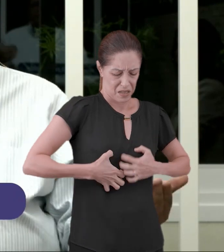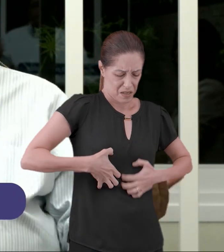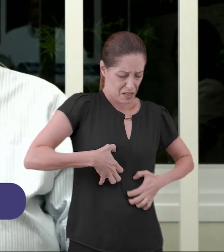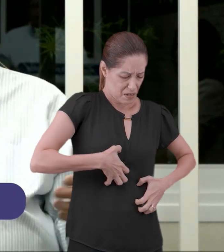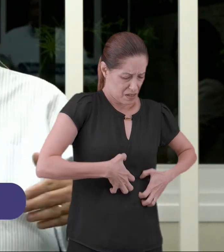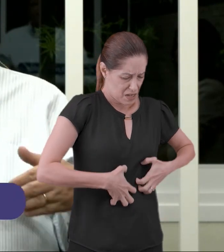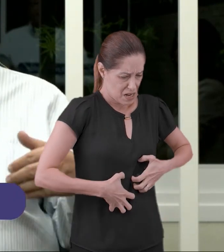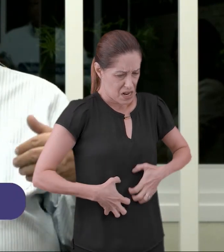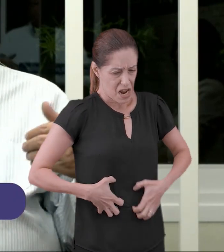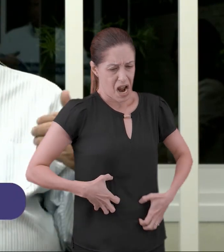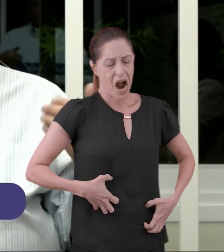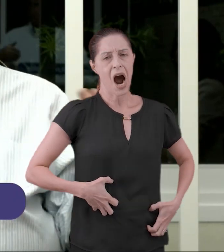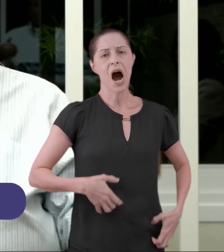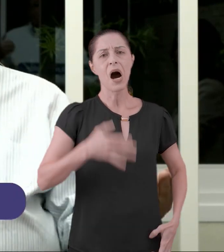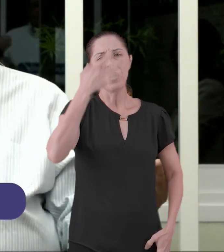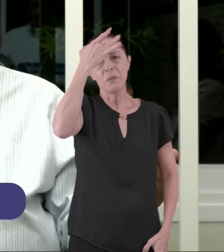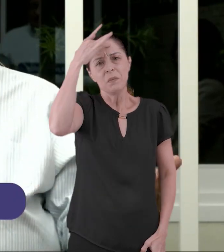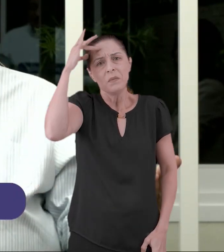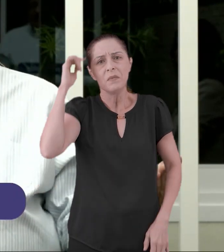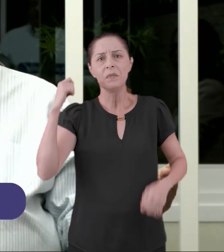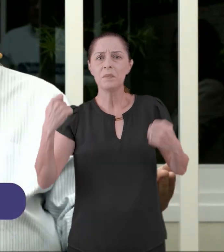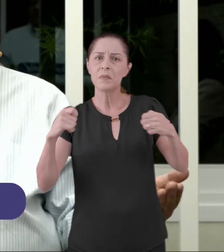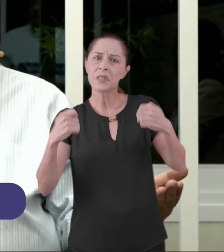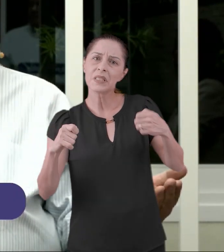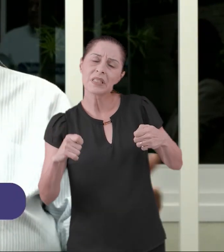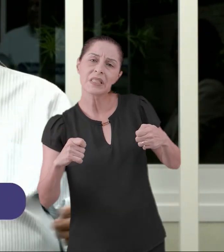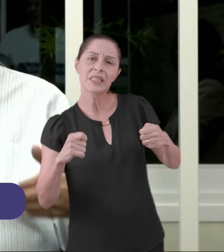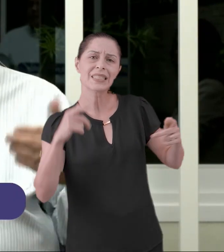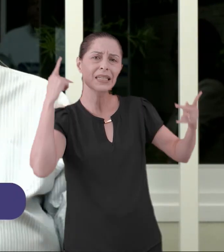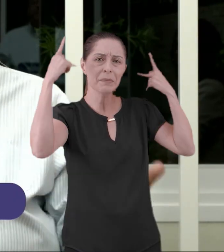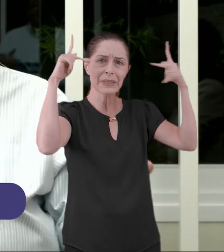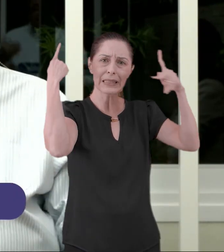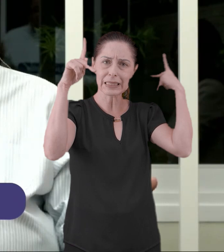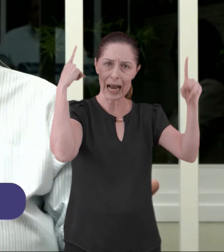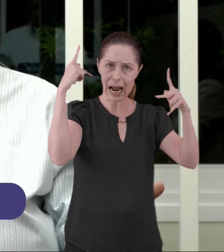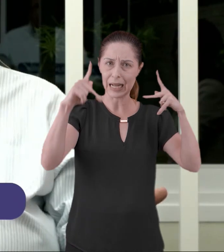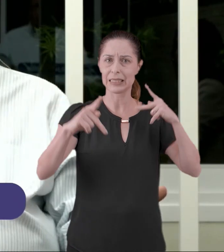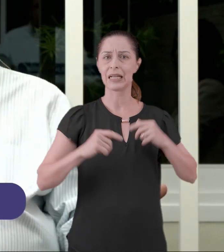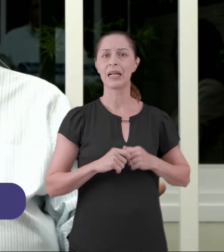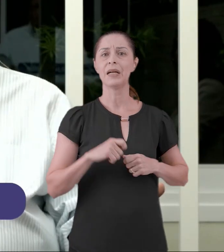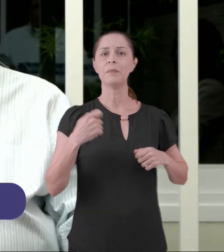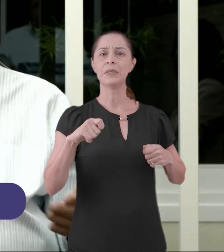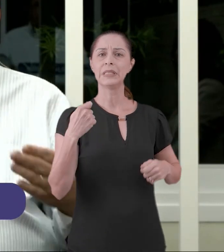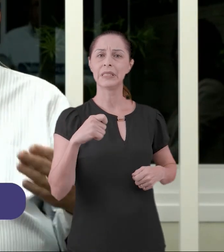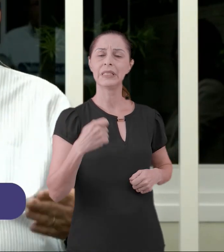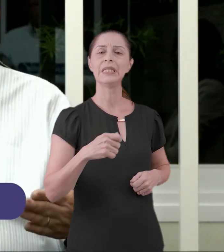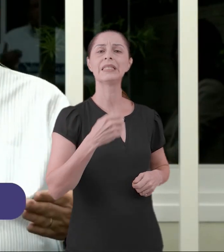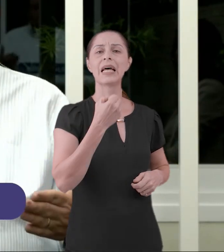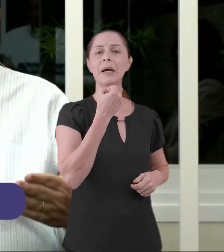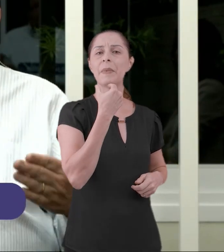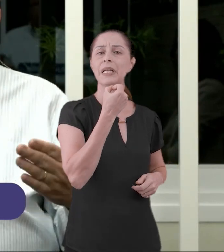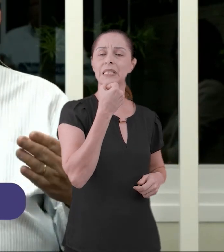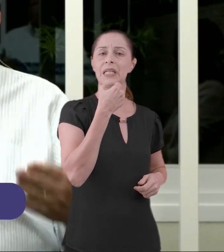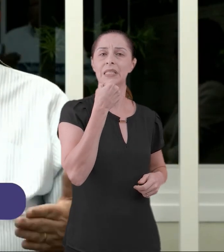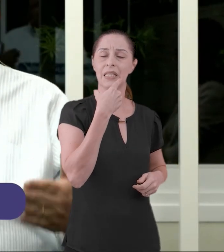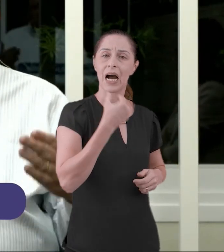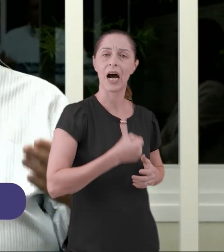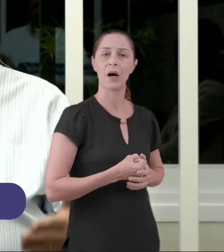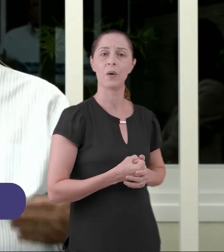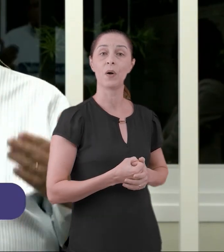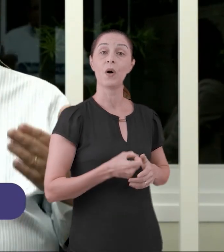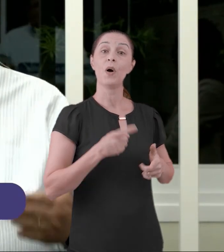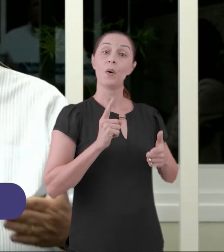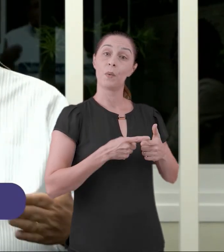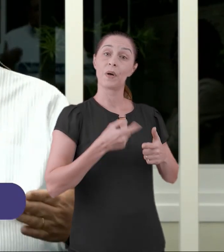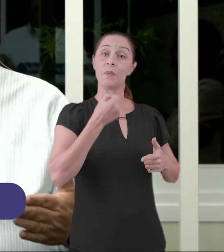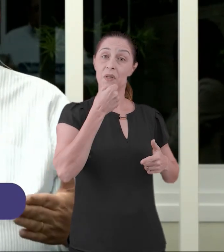da vida, a pessoa precisa de um tratamento psiquiátrico, precisa tomar uma medicação, porque a medicação também, a